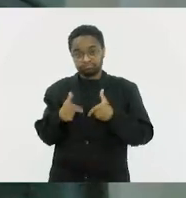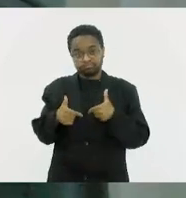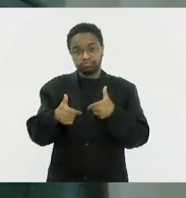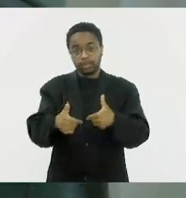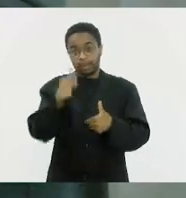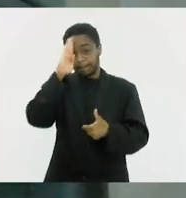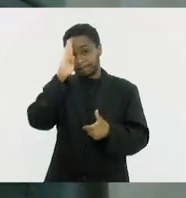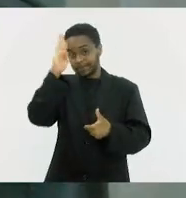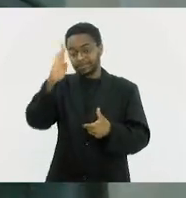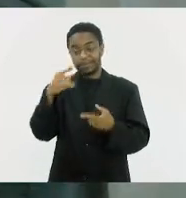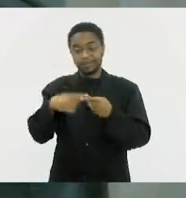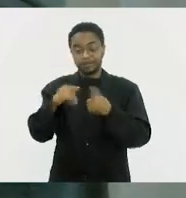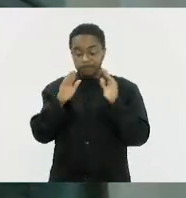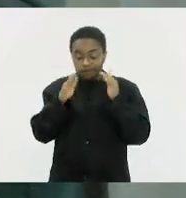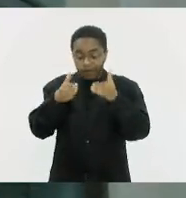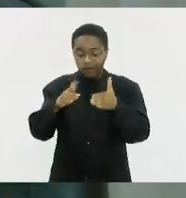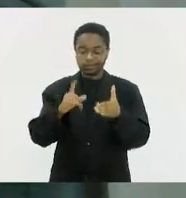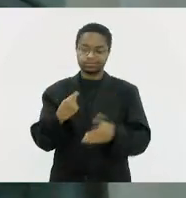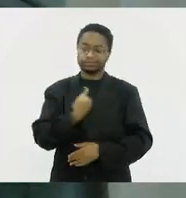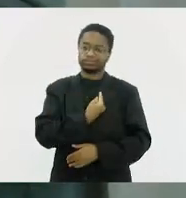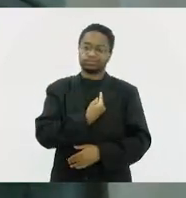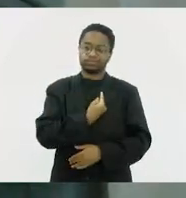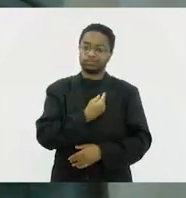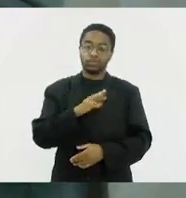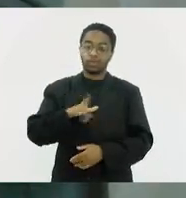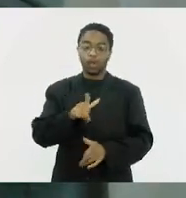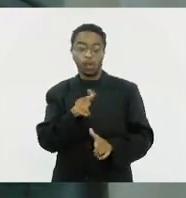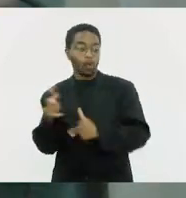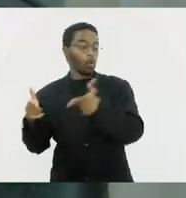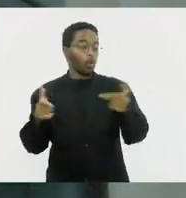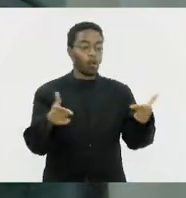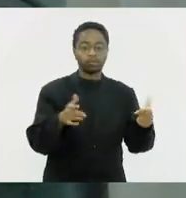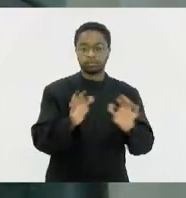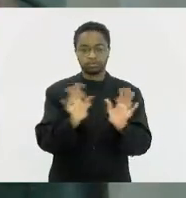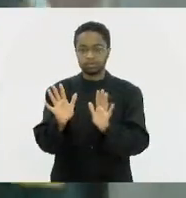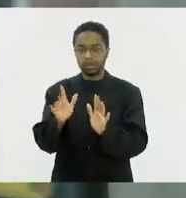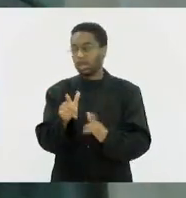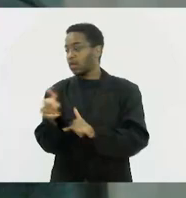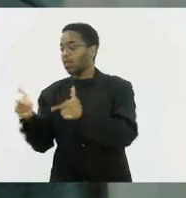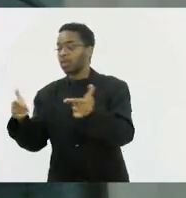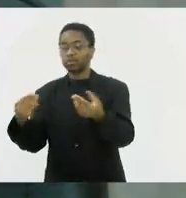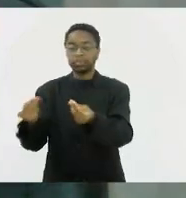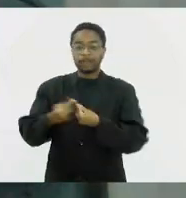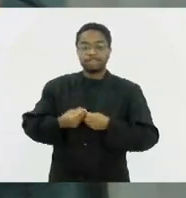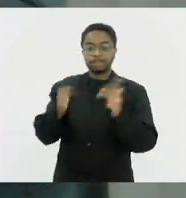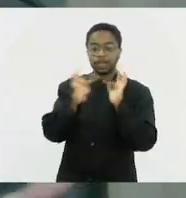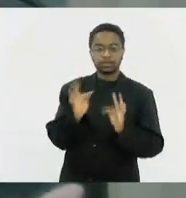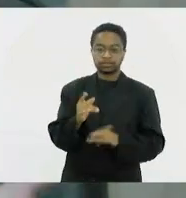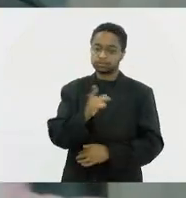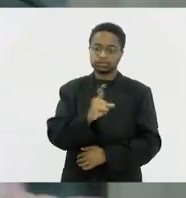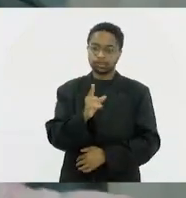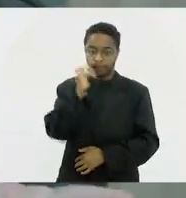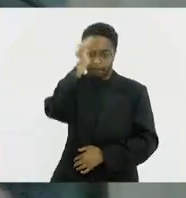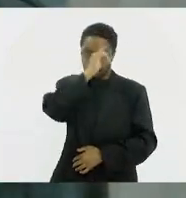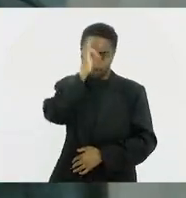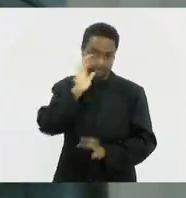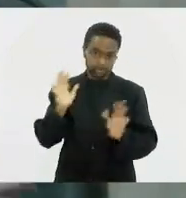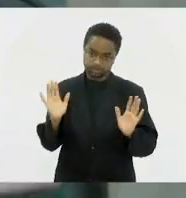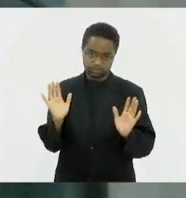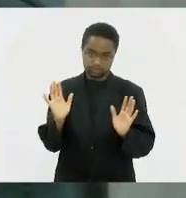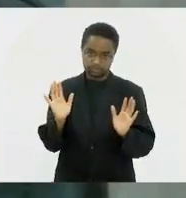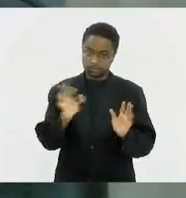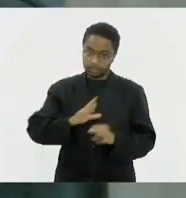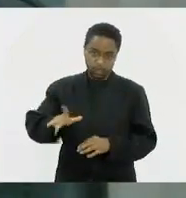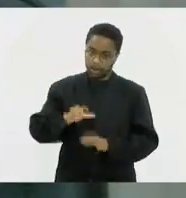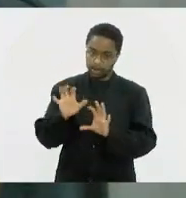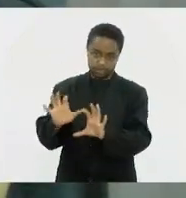precisa estar na gente, não é no outro. O outro me faz feliz, isso é uma bobagem. Não é